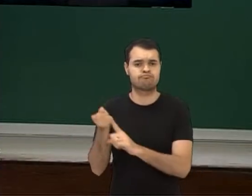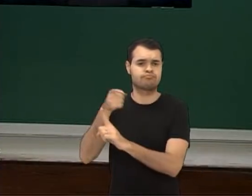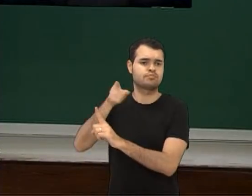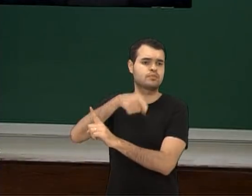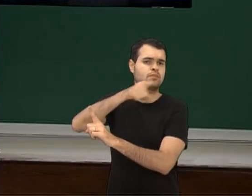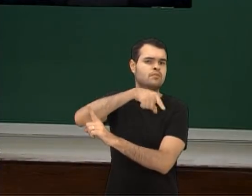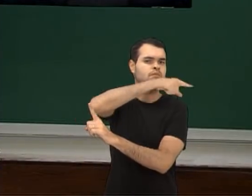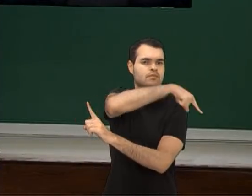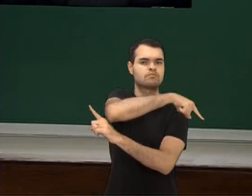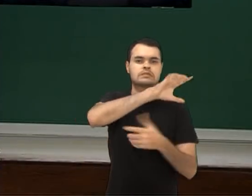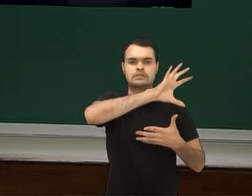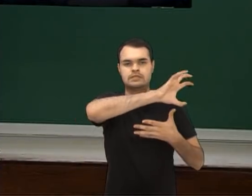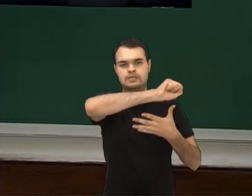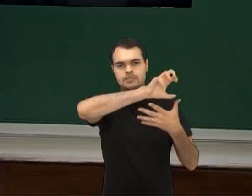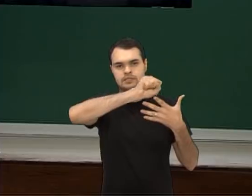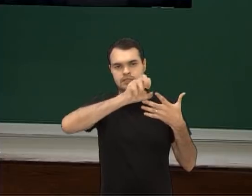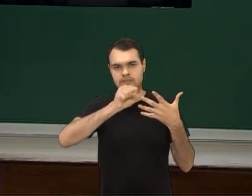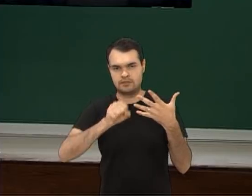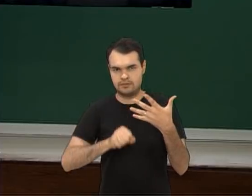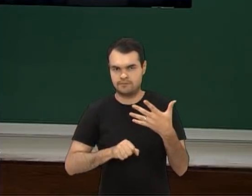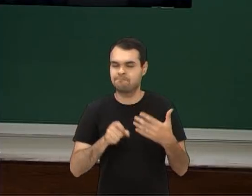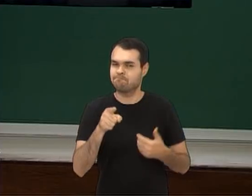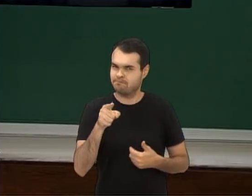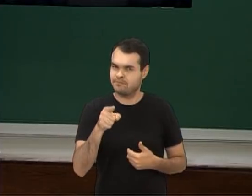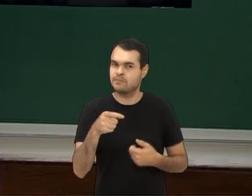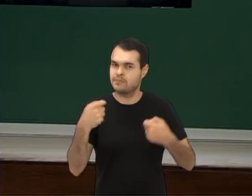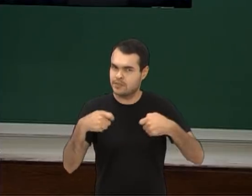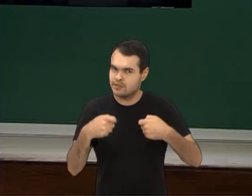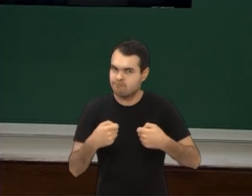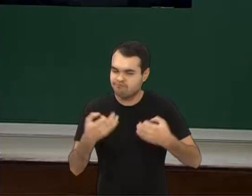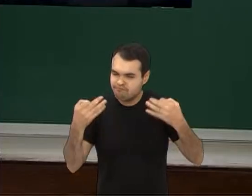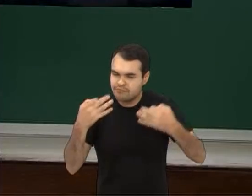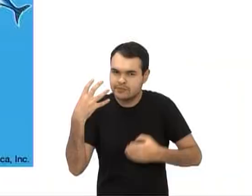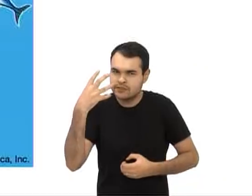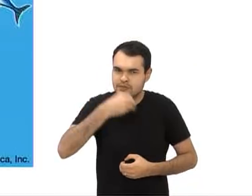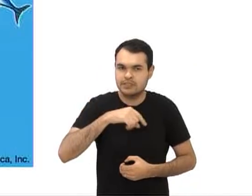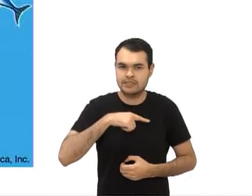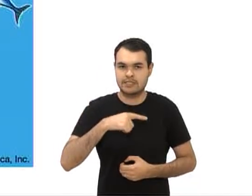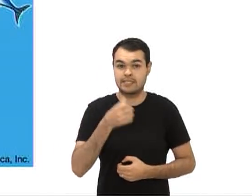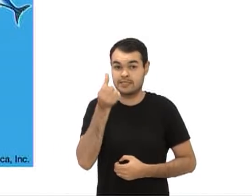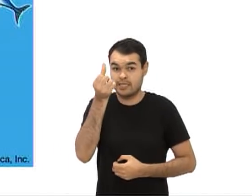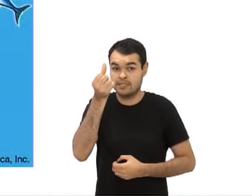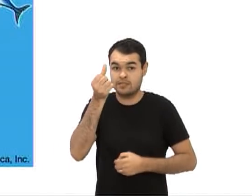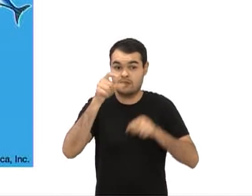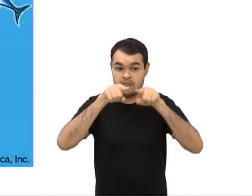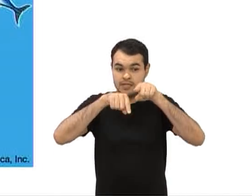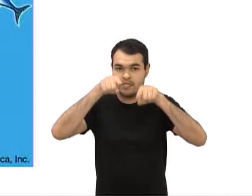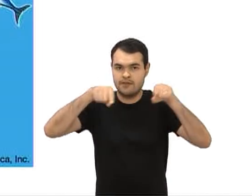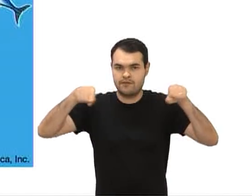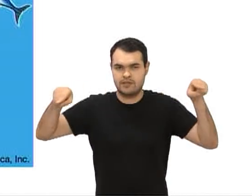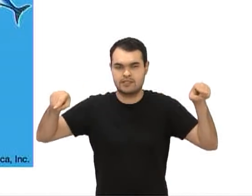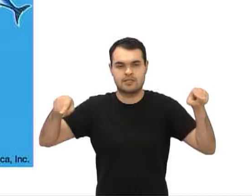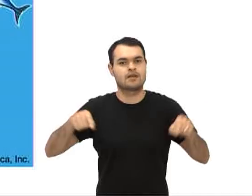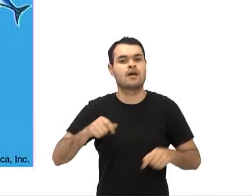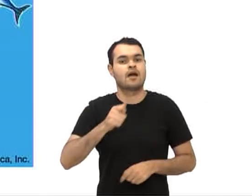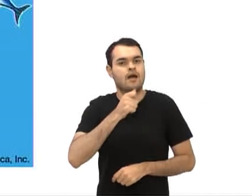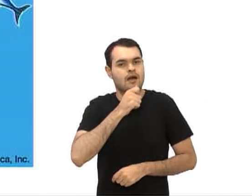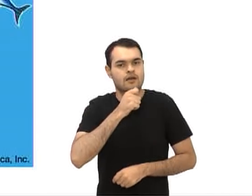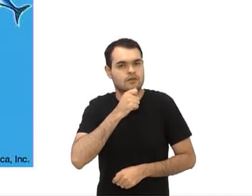a nossa cadeia alimentar. Caprichei nessa cadeia alimentar, pessoal. Tem 6 níveis tróficos. E eu ainda não coloquei